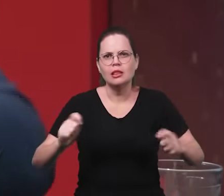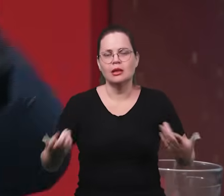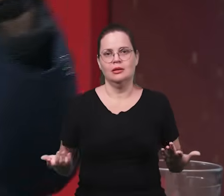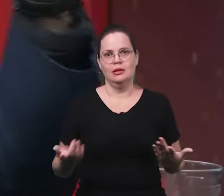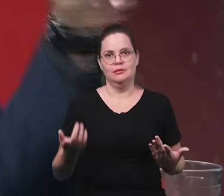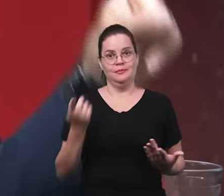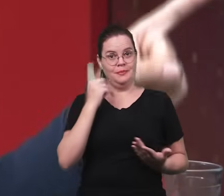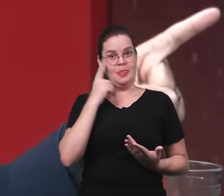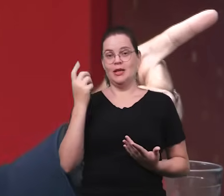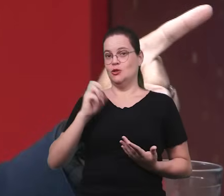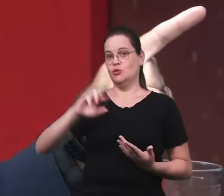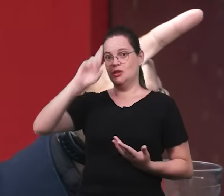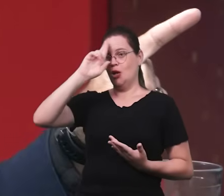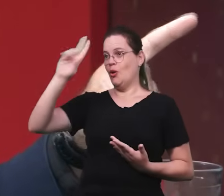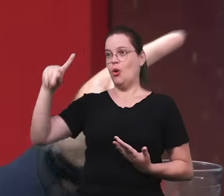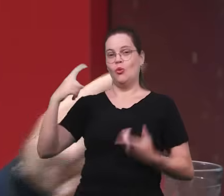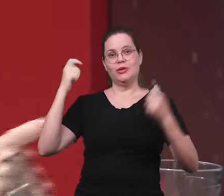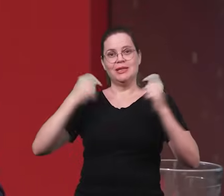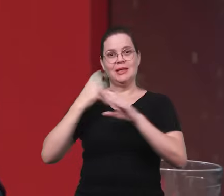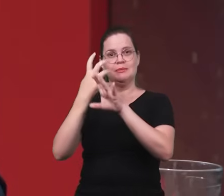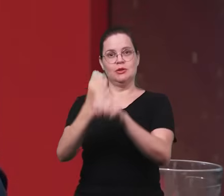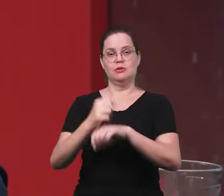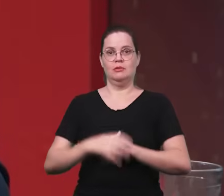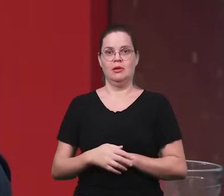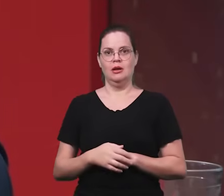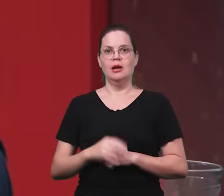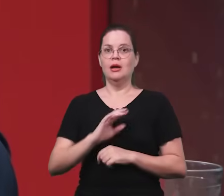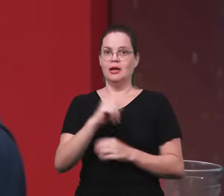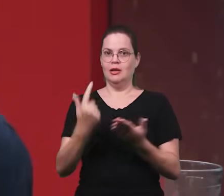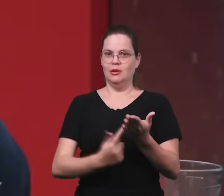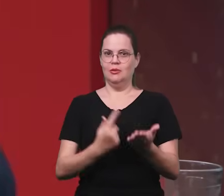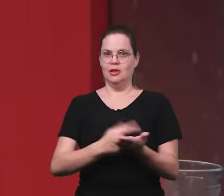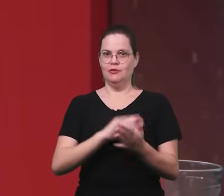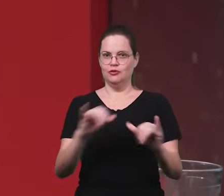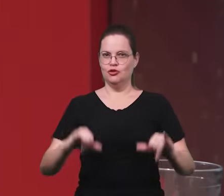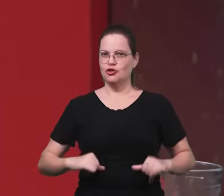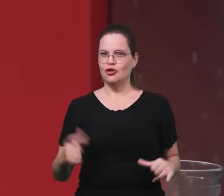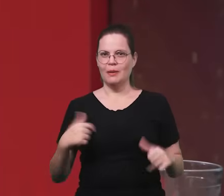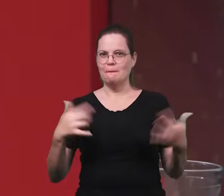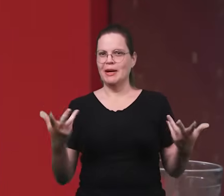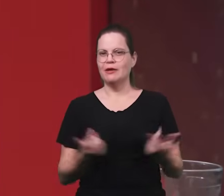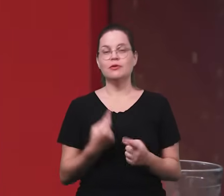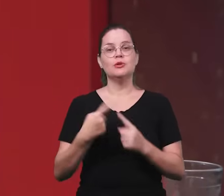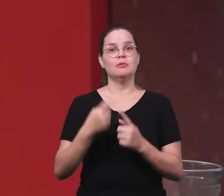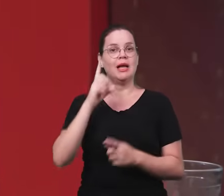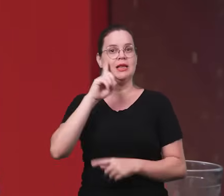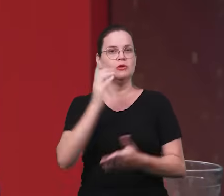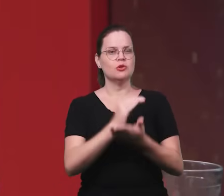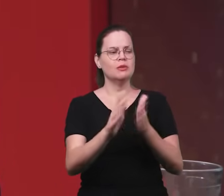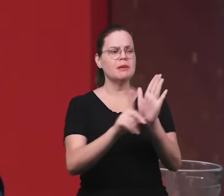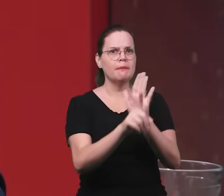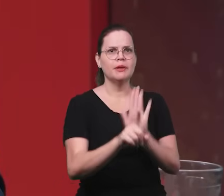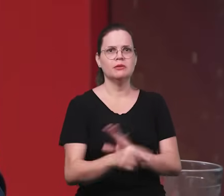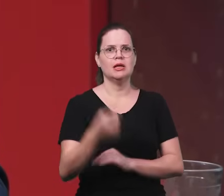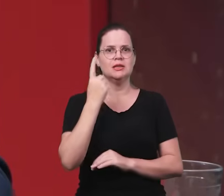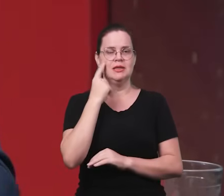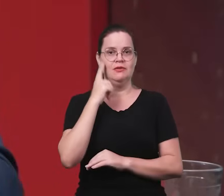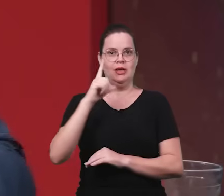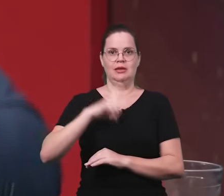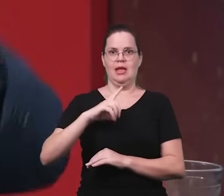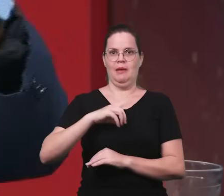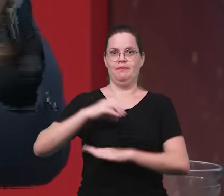Porque o Senhor começa a falar o seguinte, que é diferente. Aí nós começamos a relacionar tudo. Por quê? Porque a diferença de